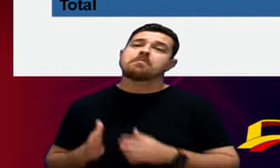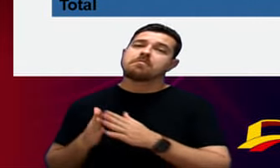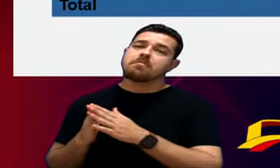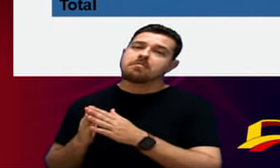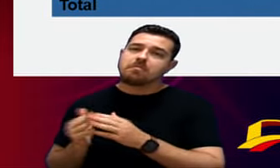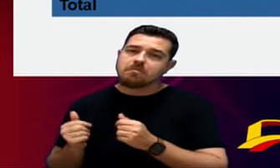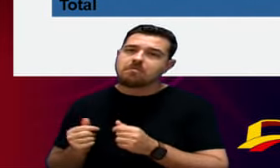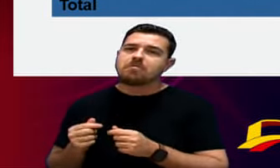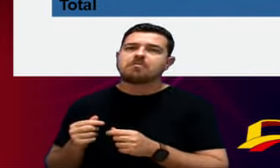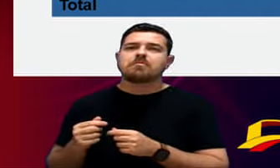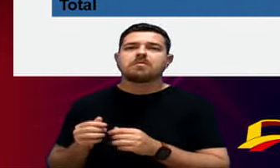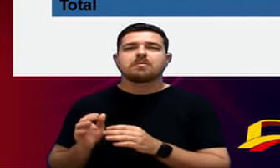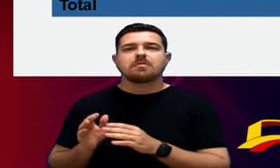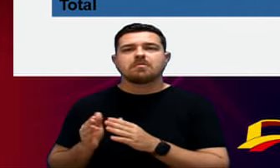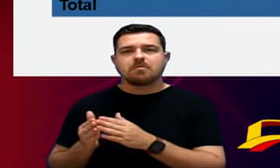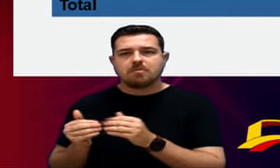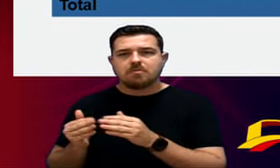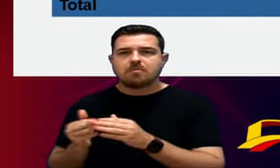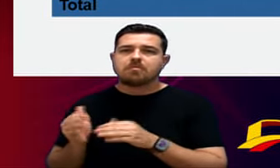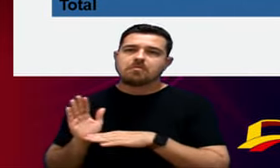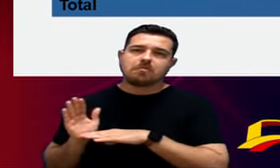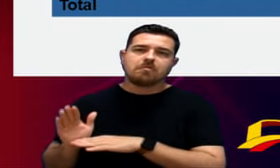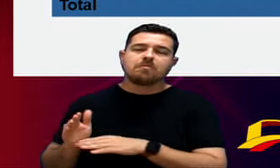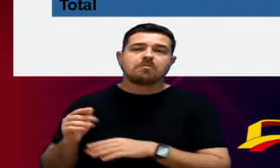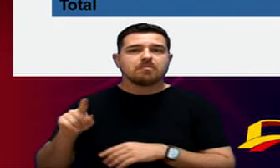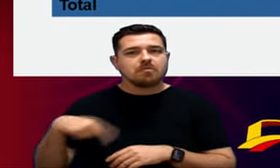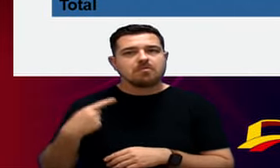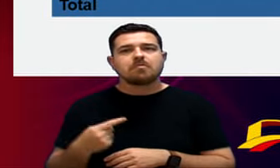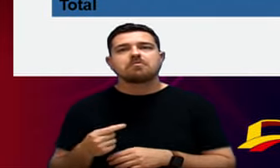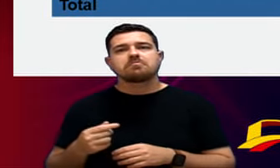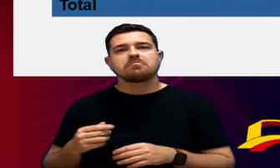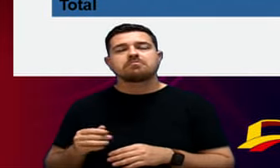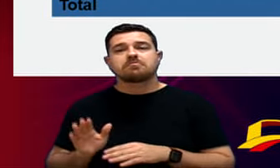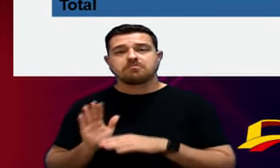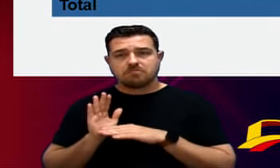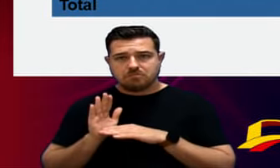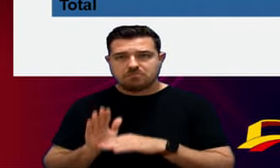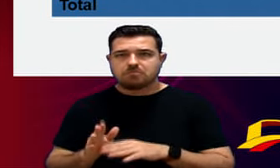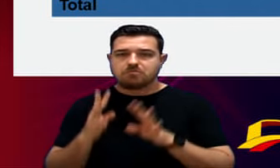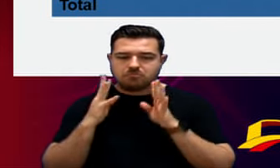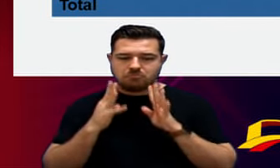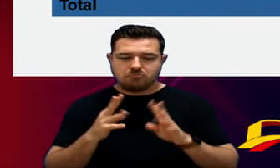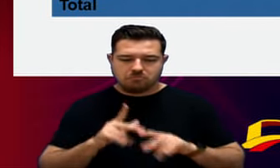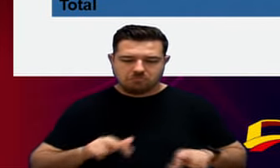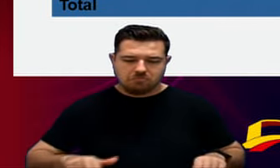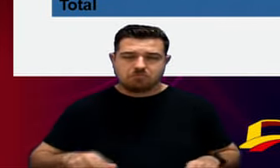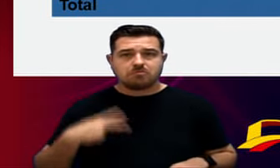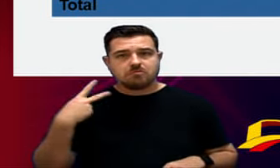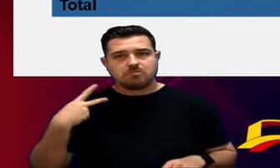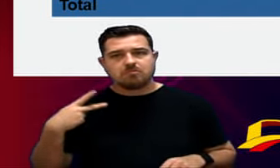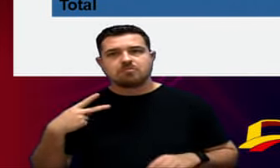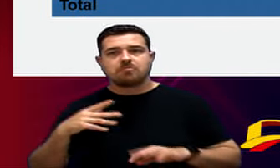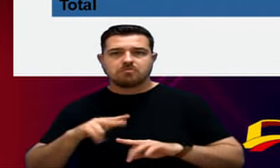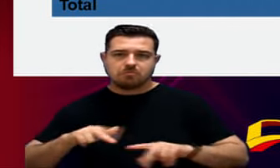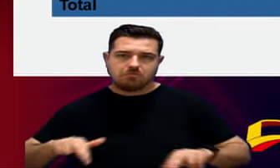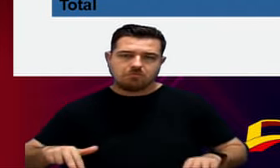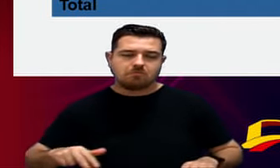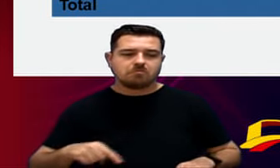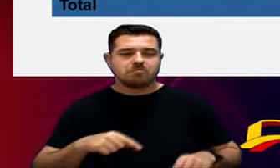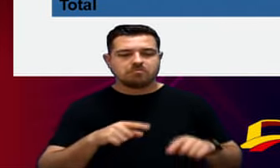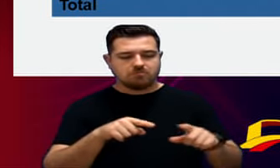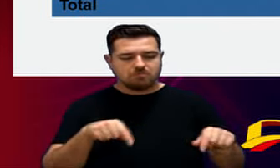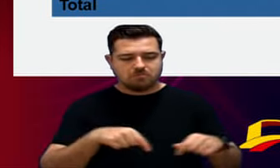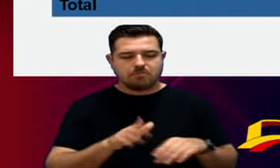de ideologia política nós sempre somos bem atendidos bem recebidos e sempre cada Vereador ali dentro da do do seu